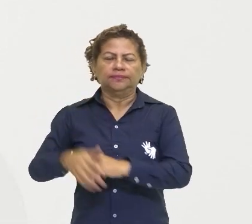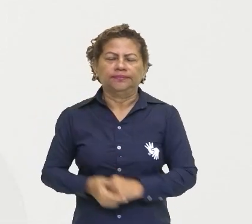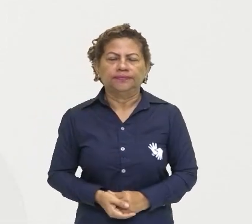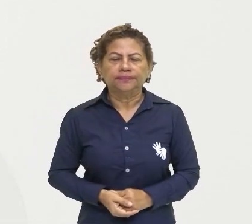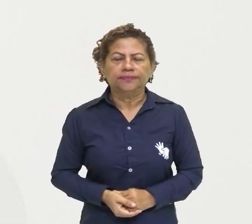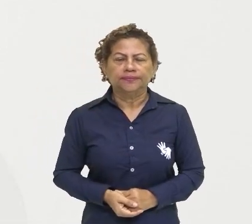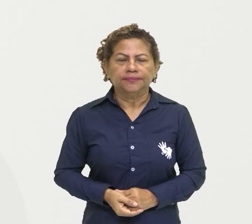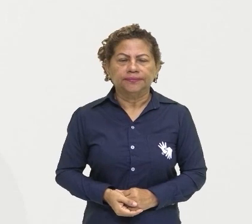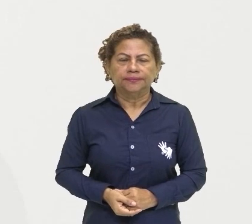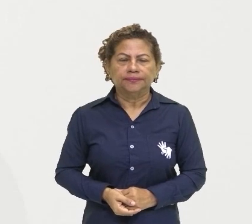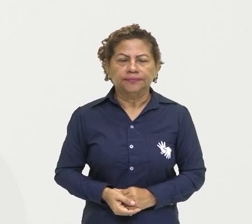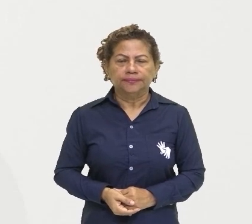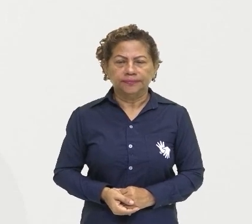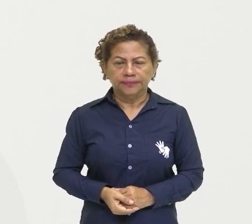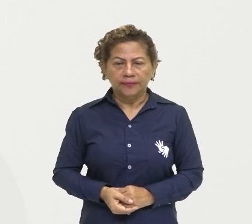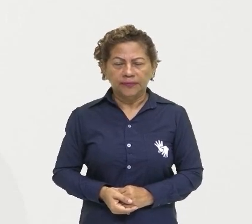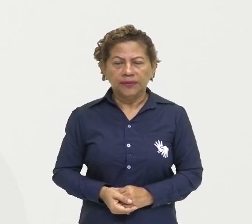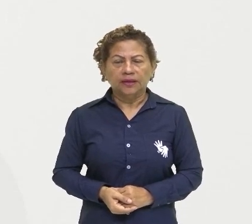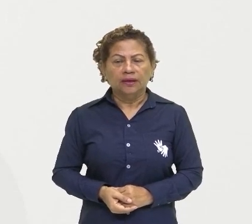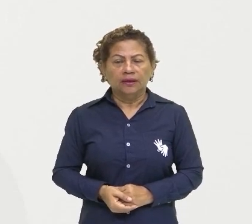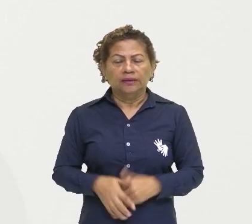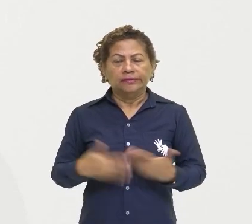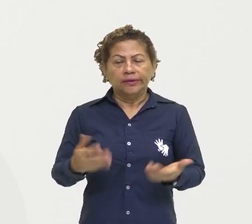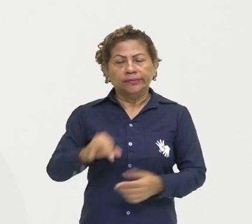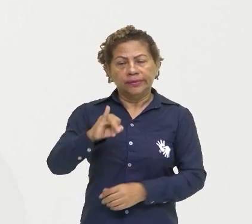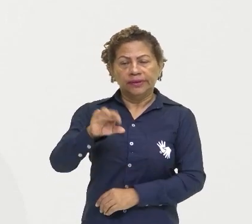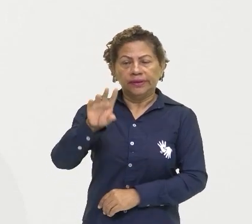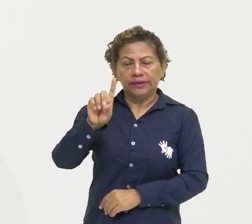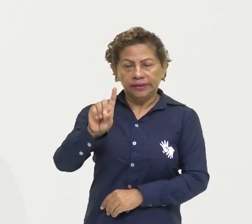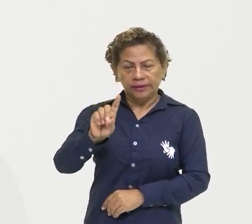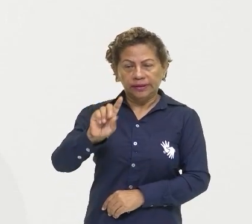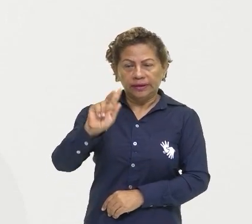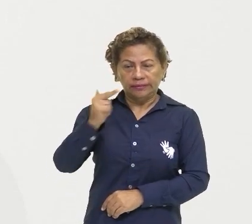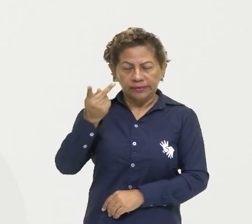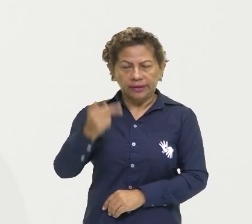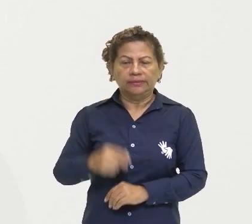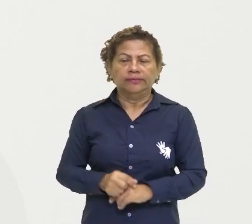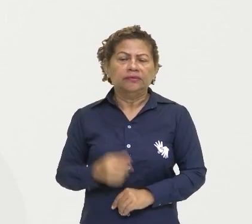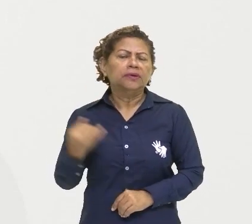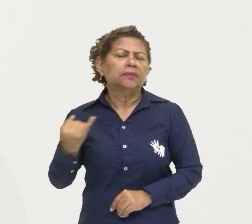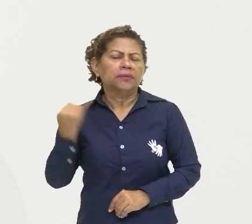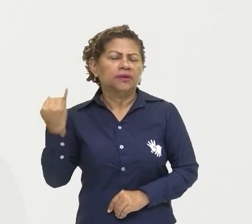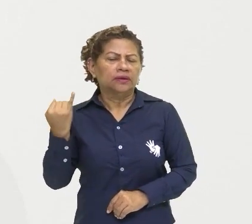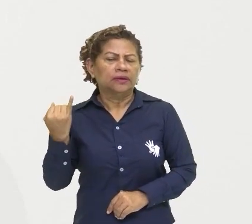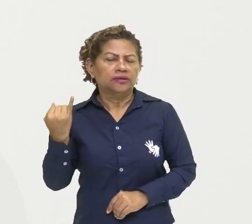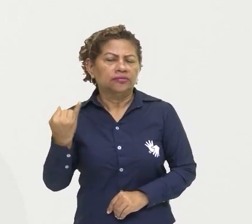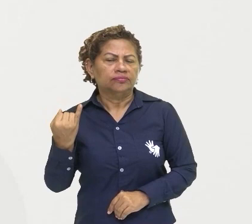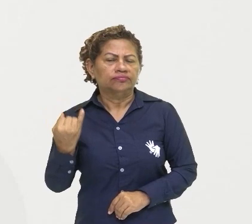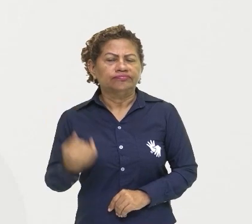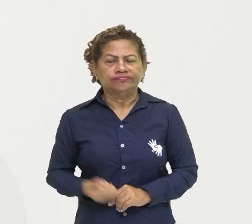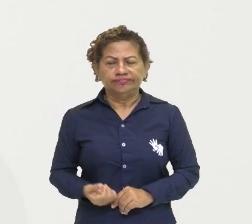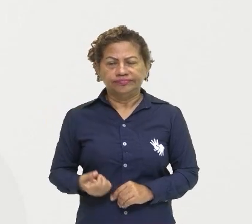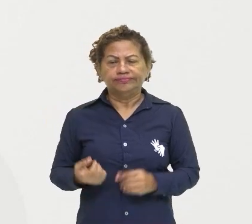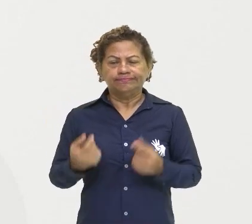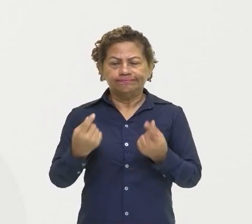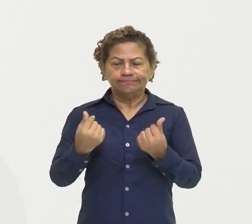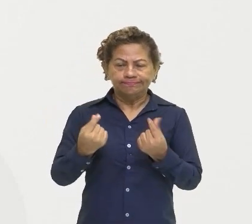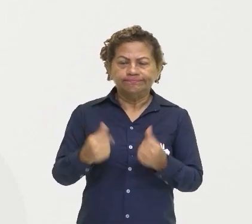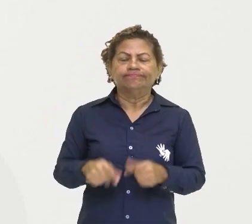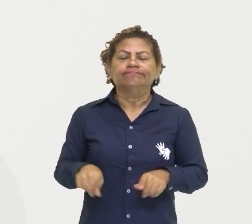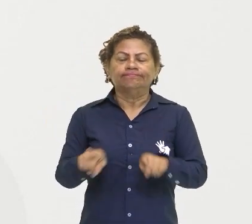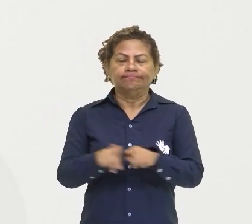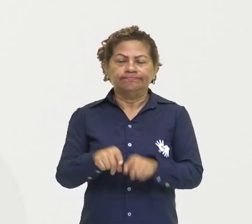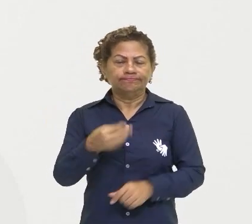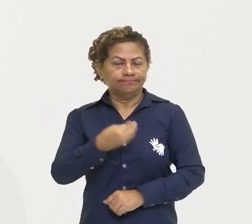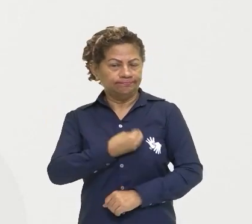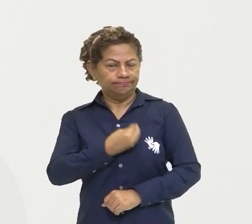ele leva em consideração a combinação de 3 aspectos. A renda, tá bom? A expectativa de vida, tá certo?